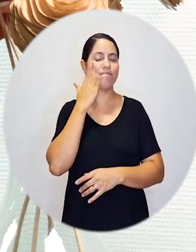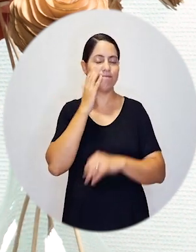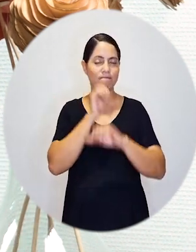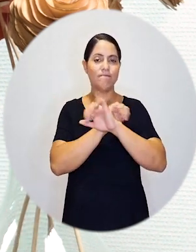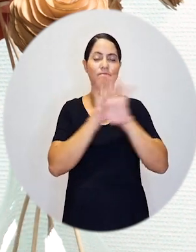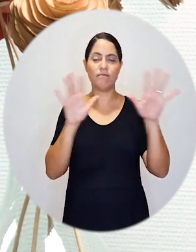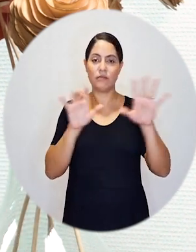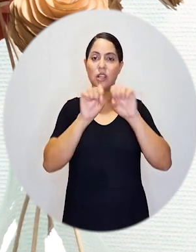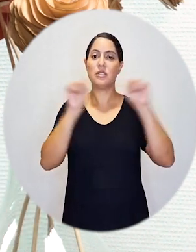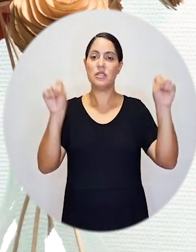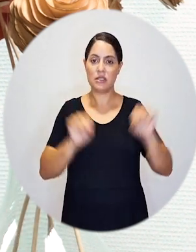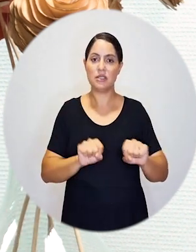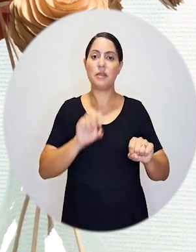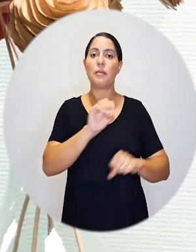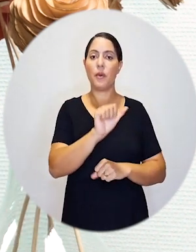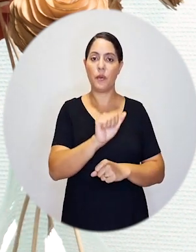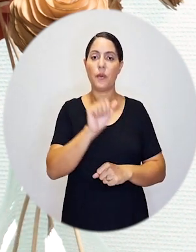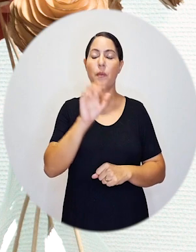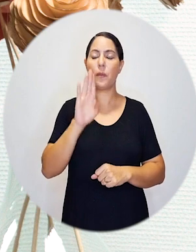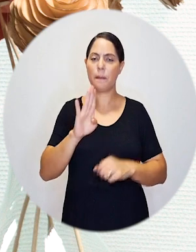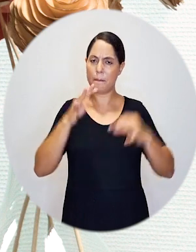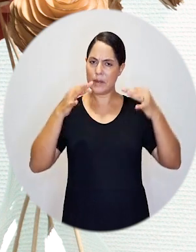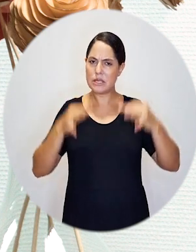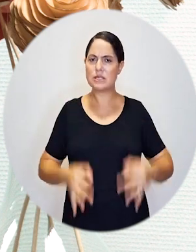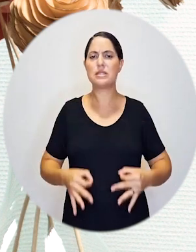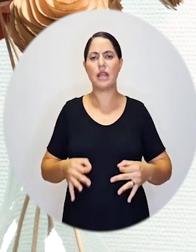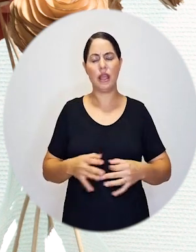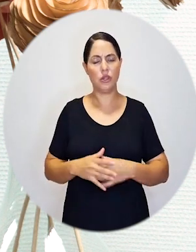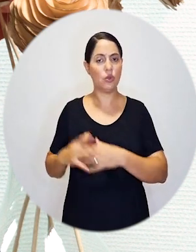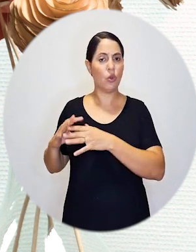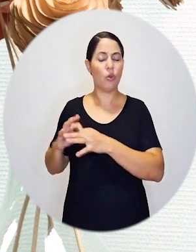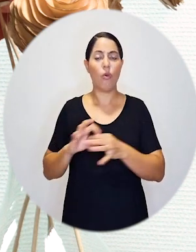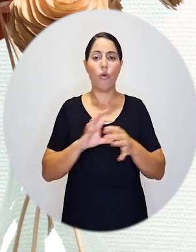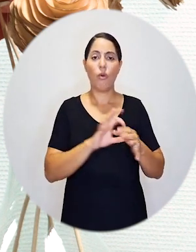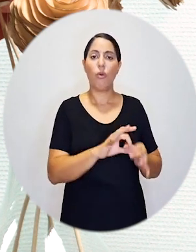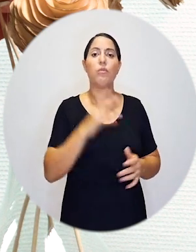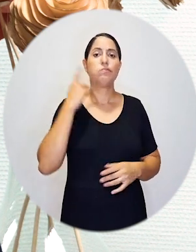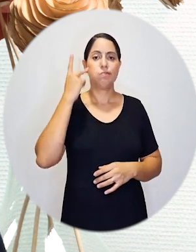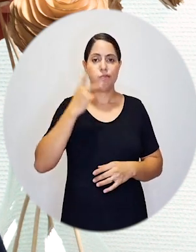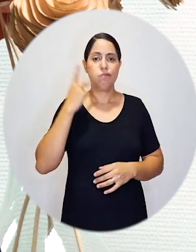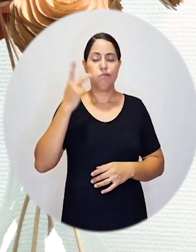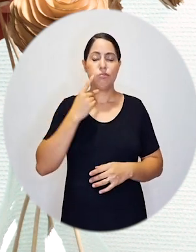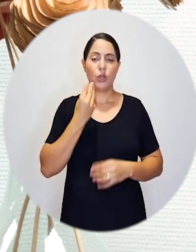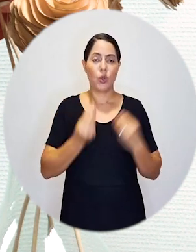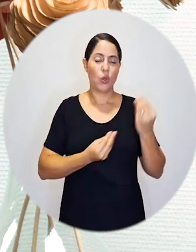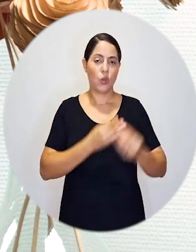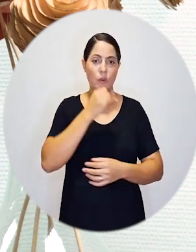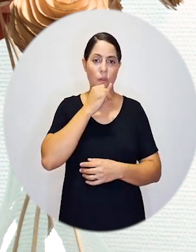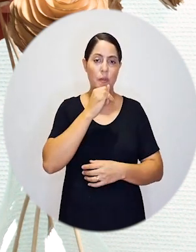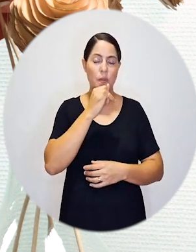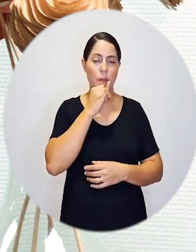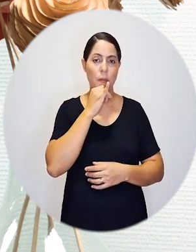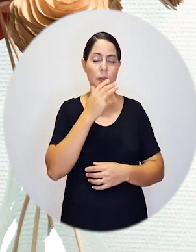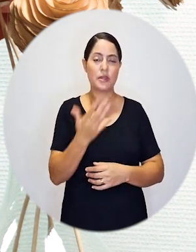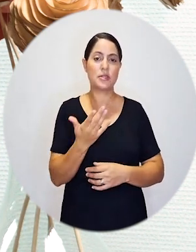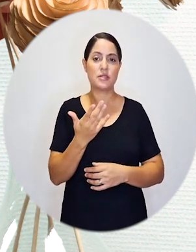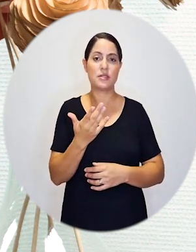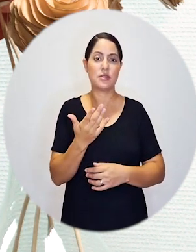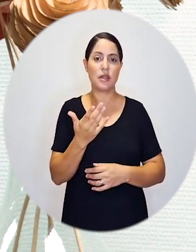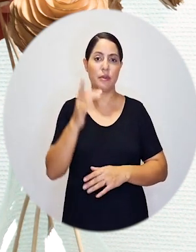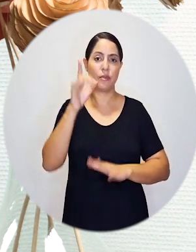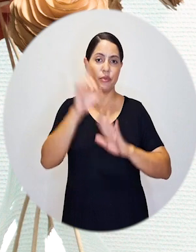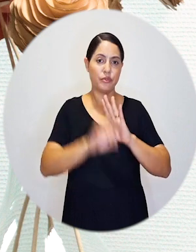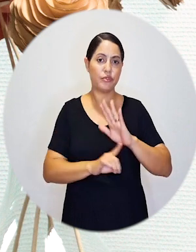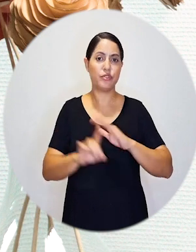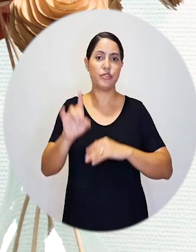a convicção de que o sistema OAB está correto na política de combate, por exemplo,